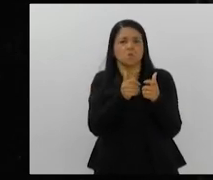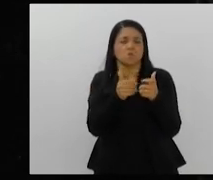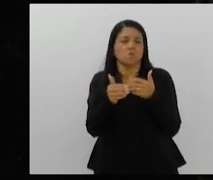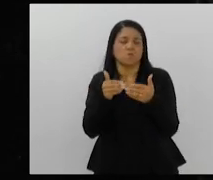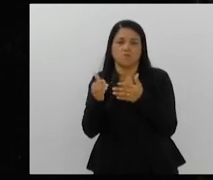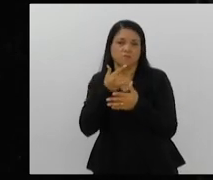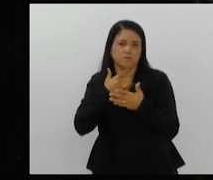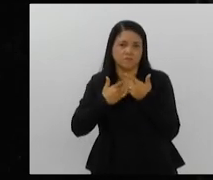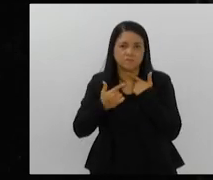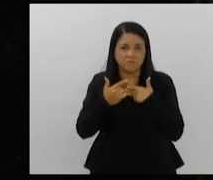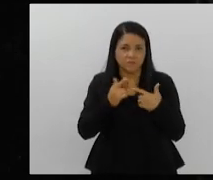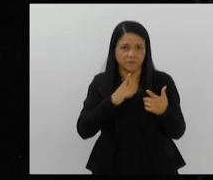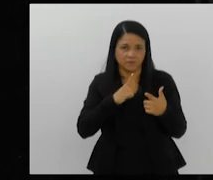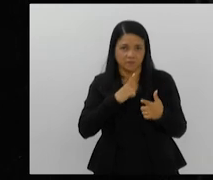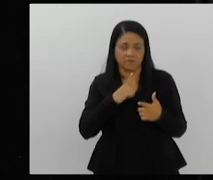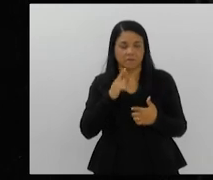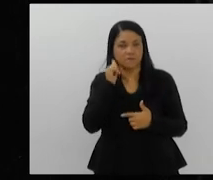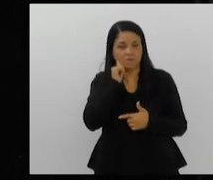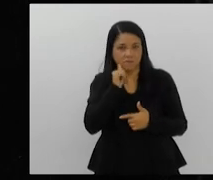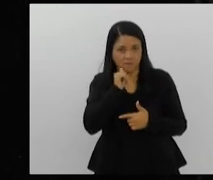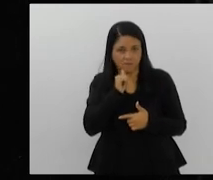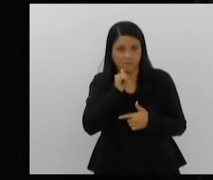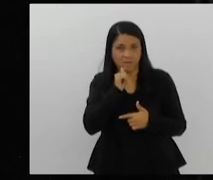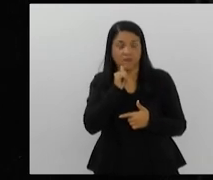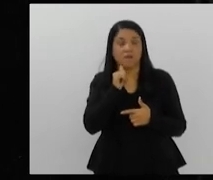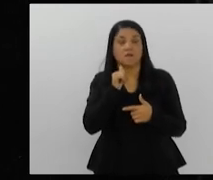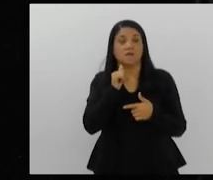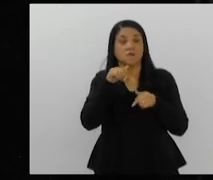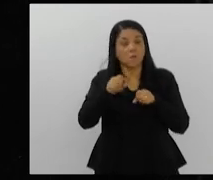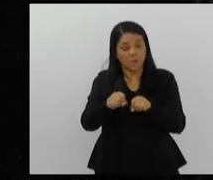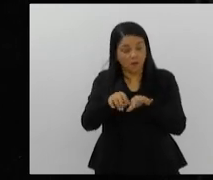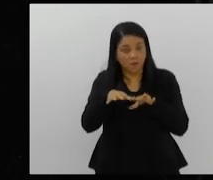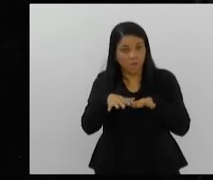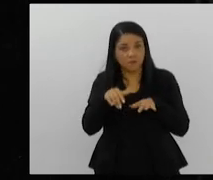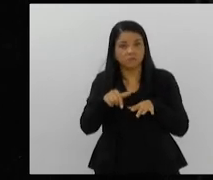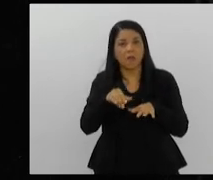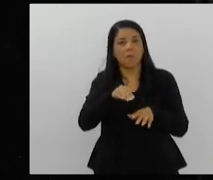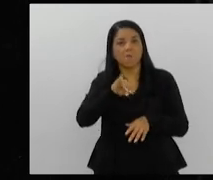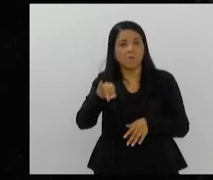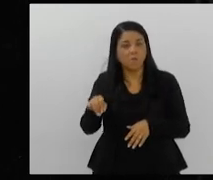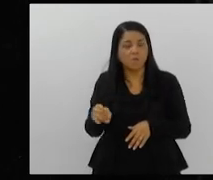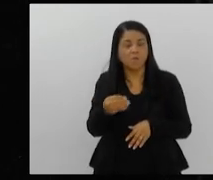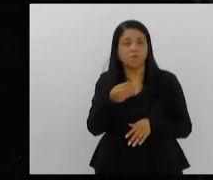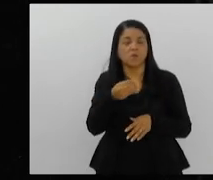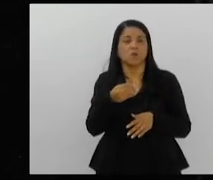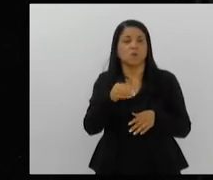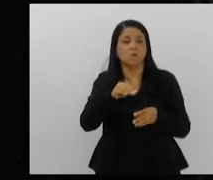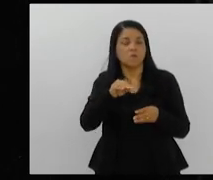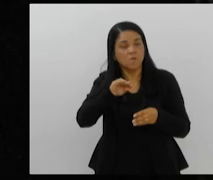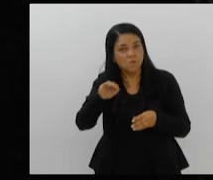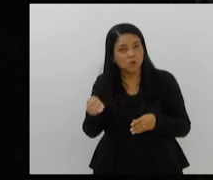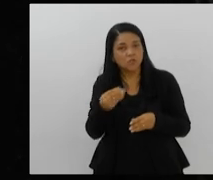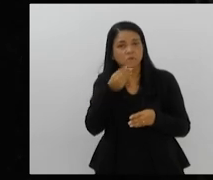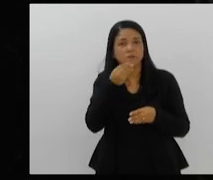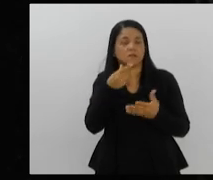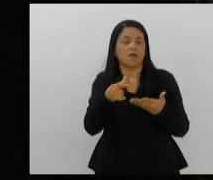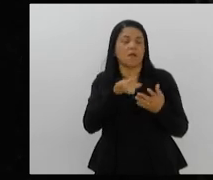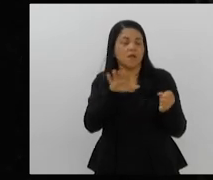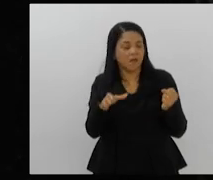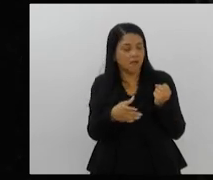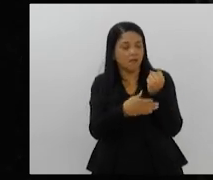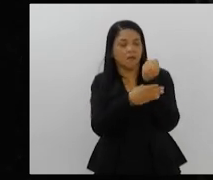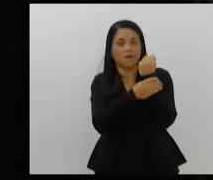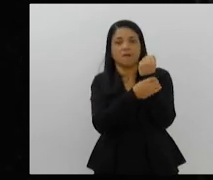estar. Então, estar no parlamento é, sim, ter a possibilidade e a garantia de que vai gerar